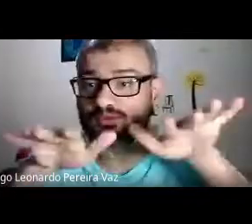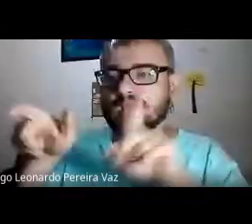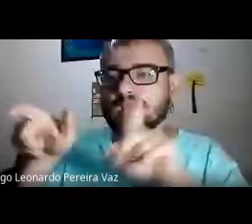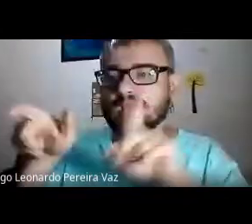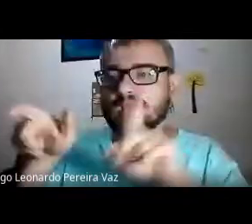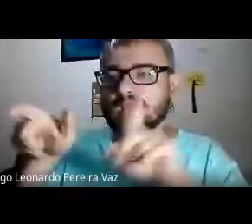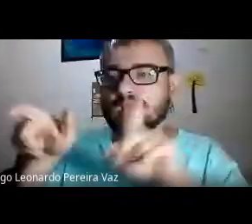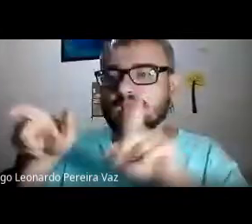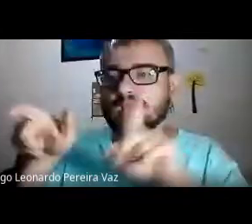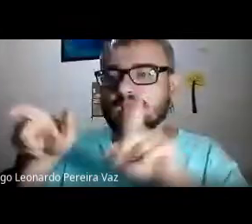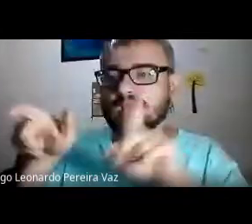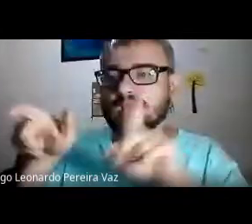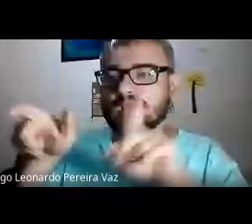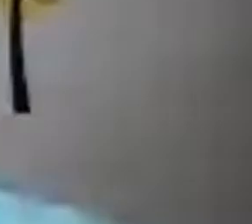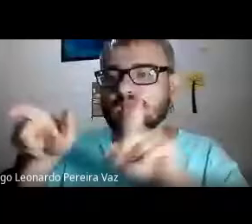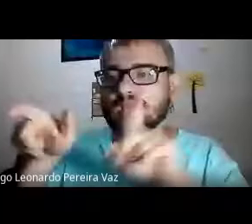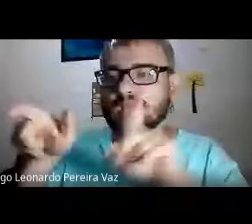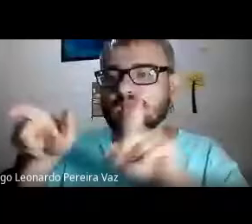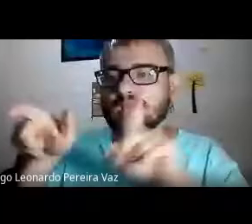pessoa, que eu fico tudo.